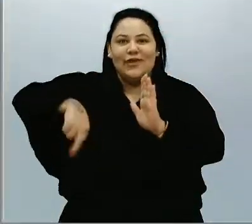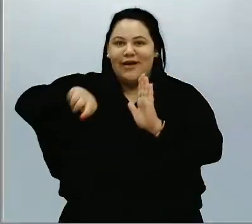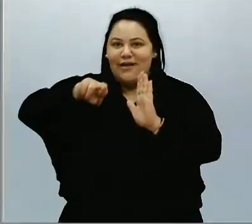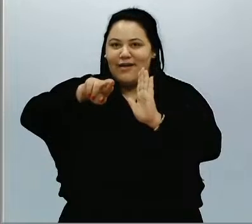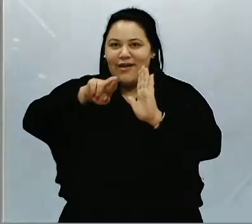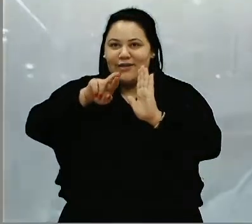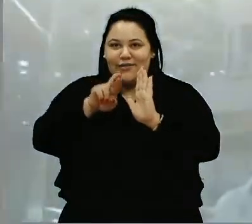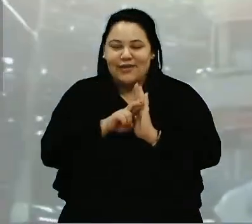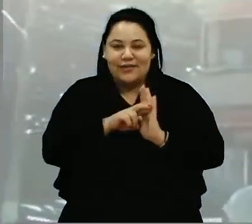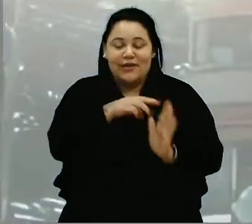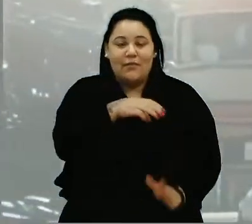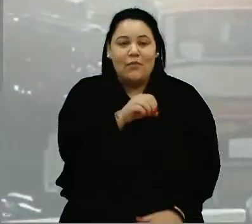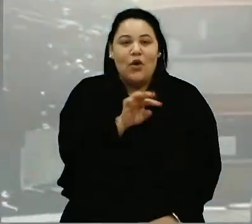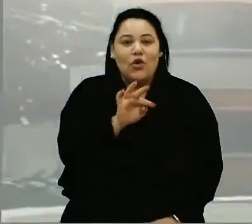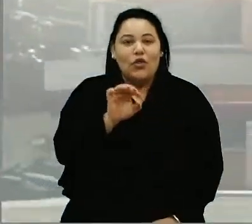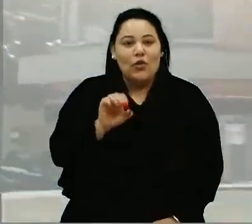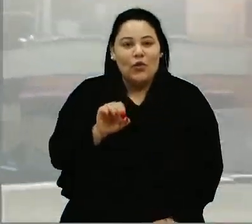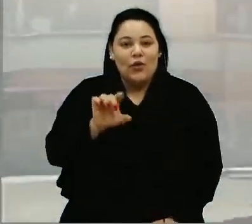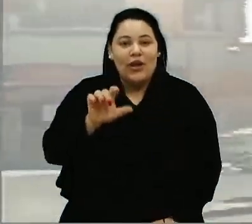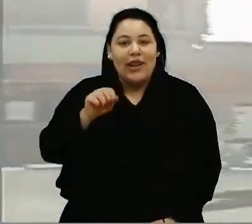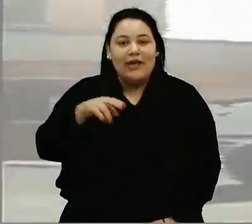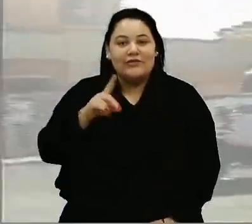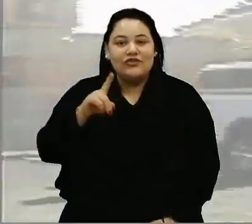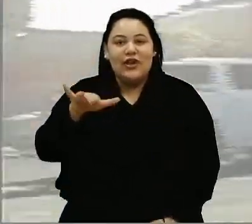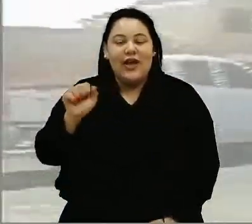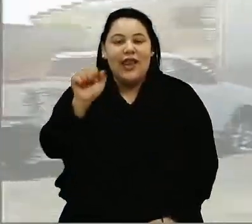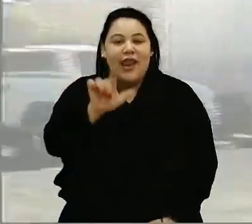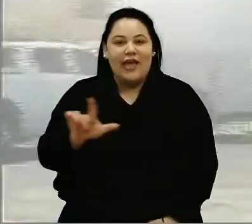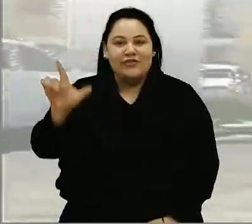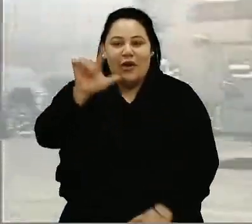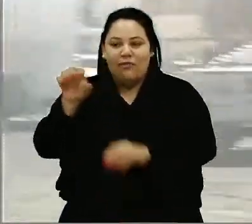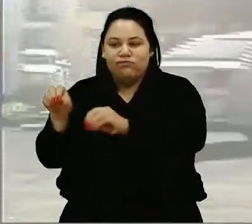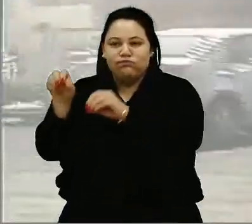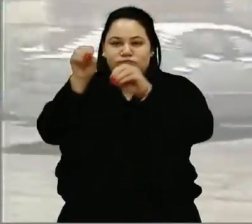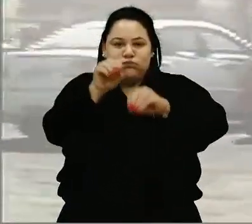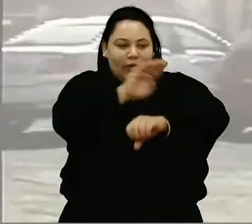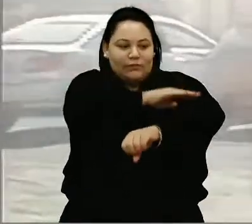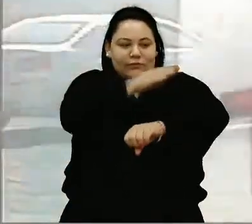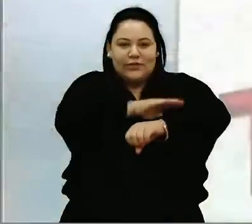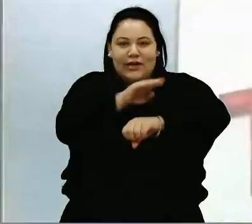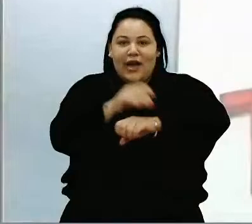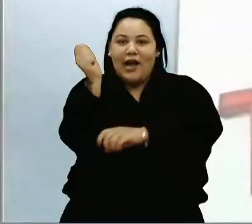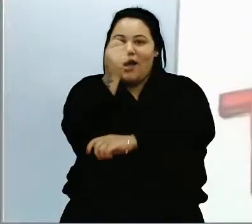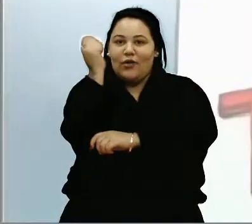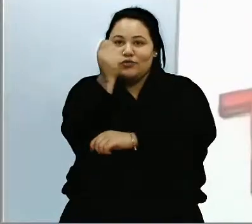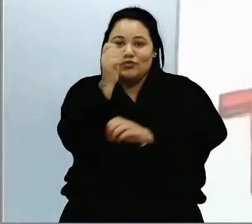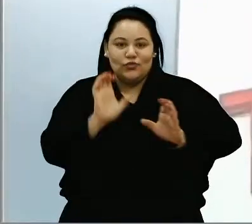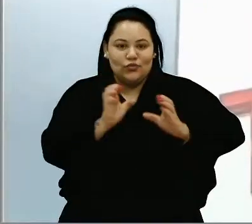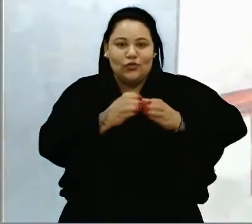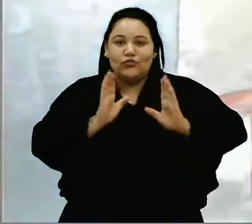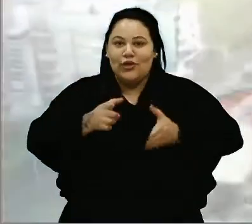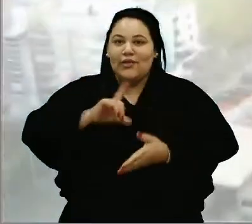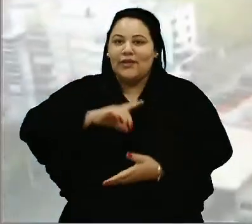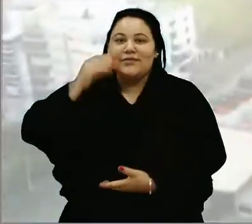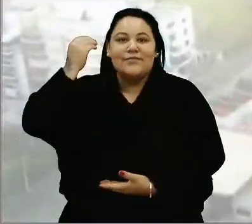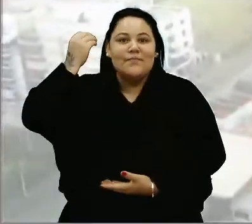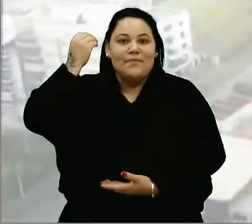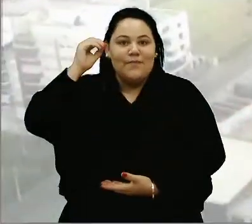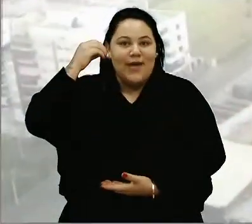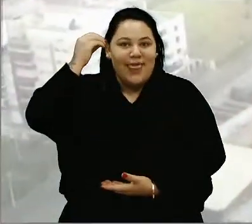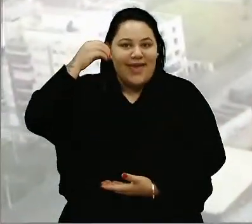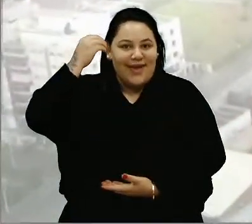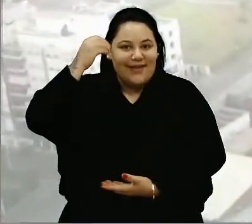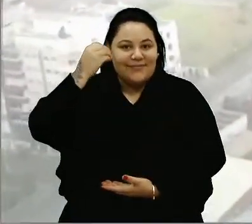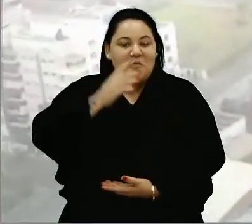Motolândia Lajeado para a região da Serra Gaúcha. O Grupo Vaillant já possuía experiência, conhecimento e capital